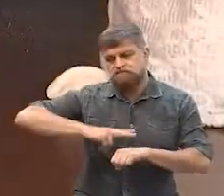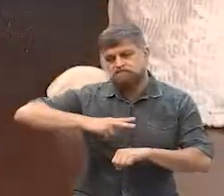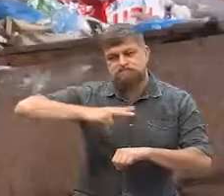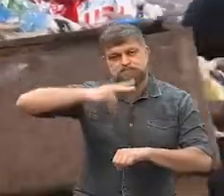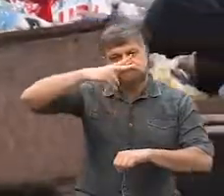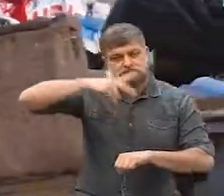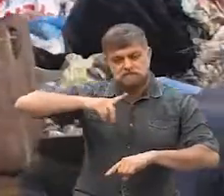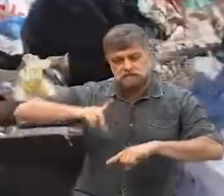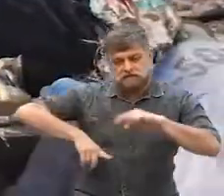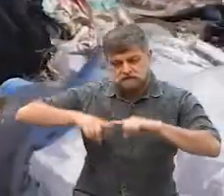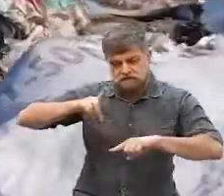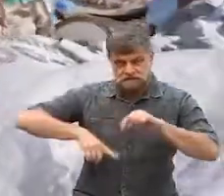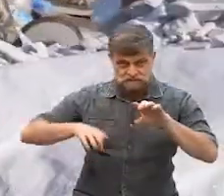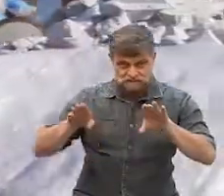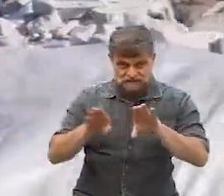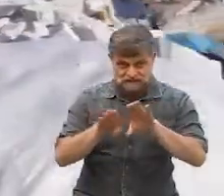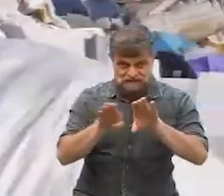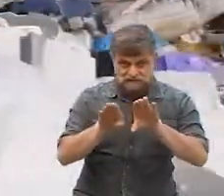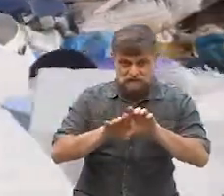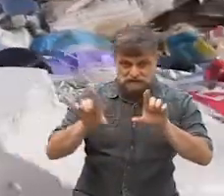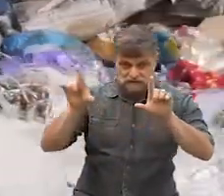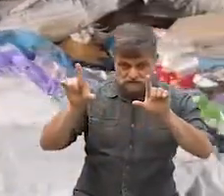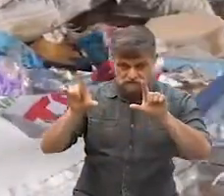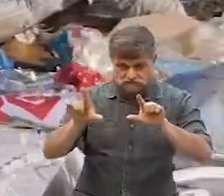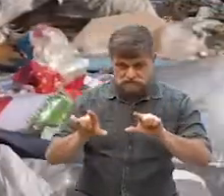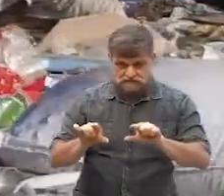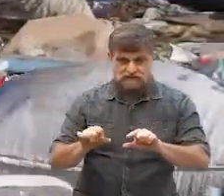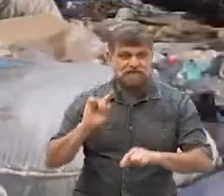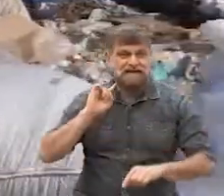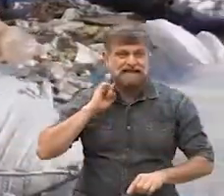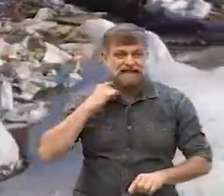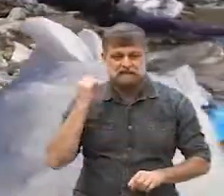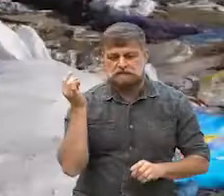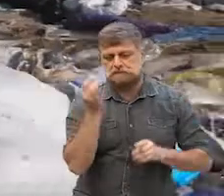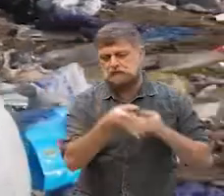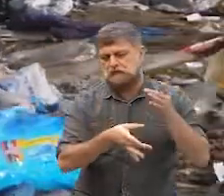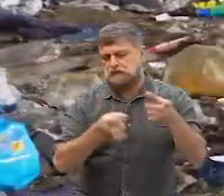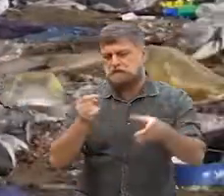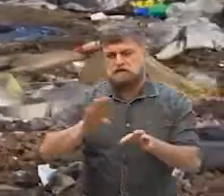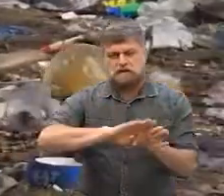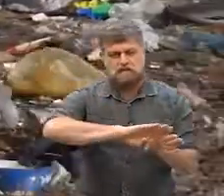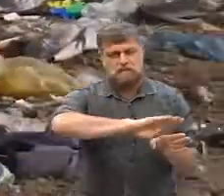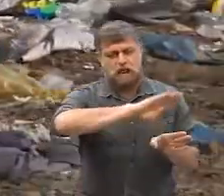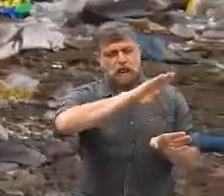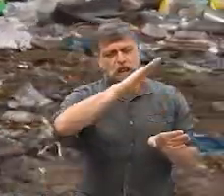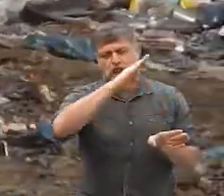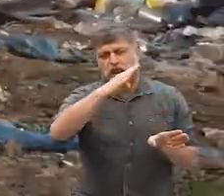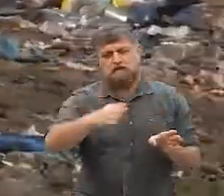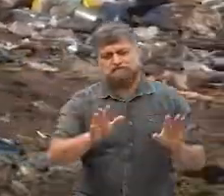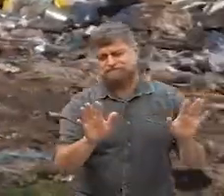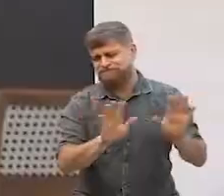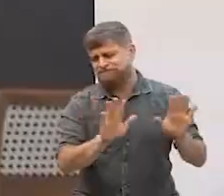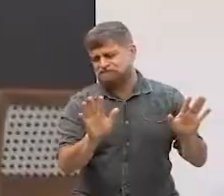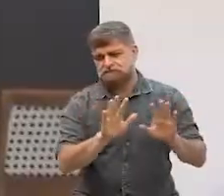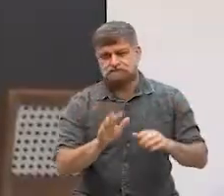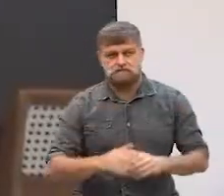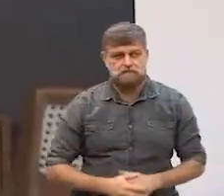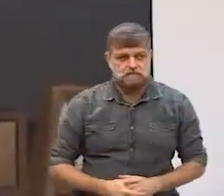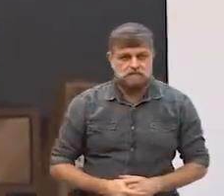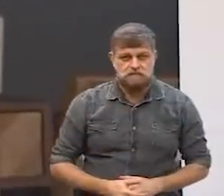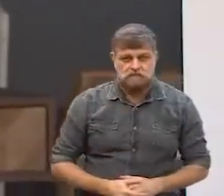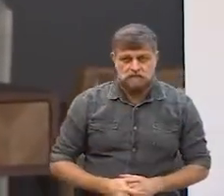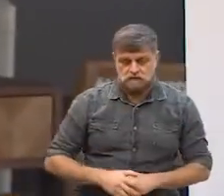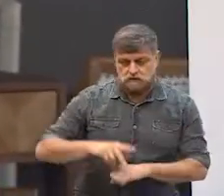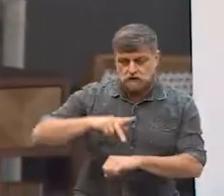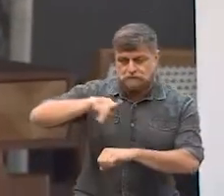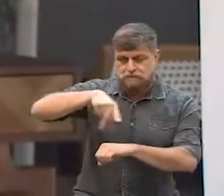resíduos e a redução ou fim do encaminhamento de lixo para os aterros sanitários e lixões. Em um